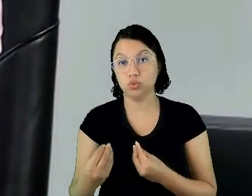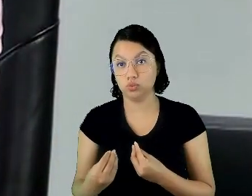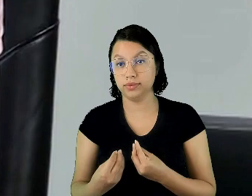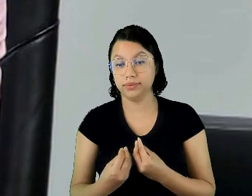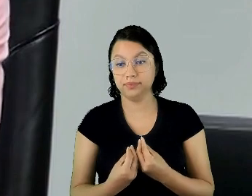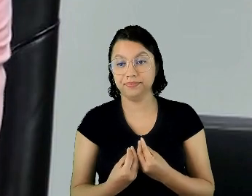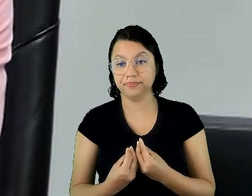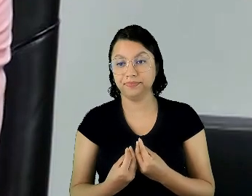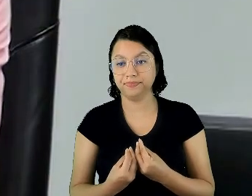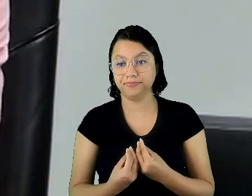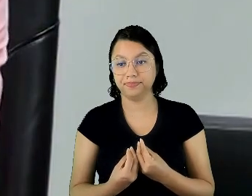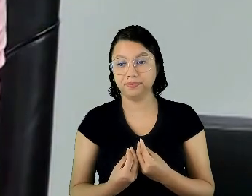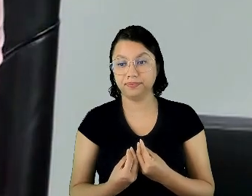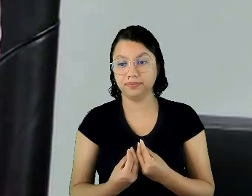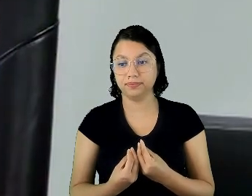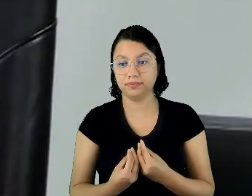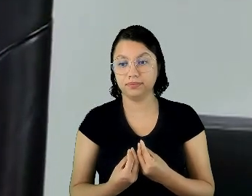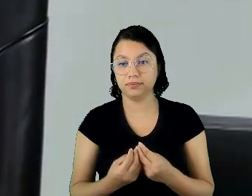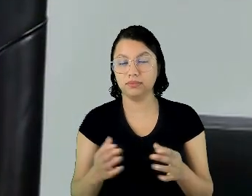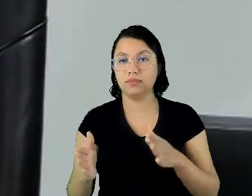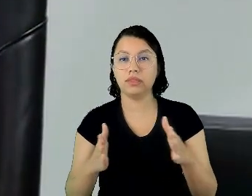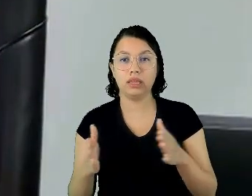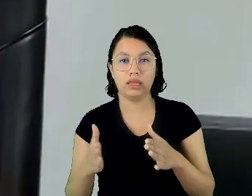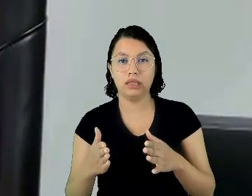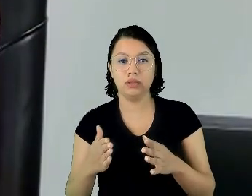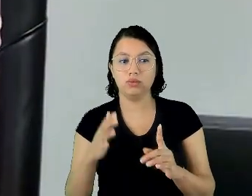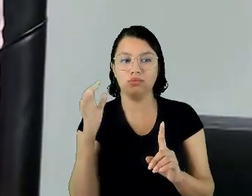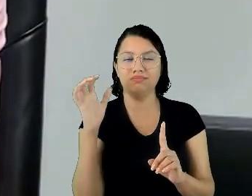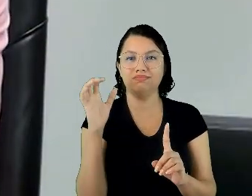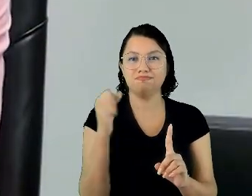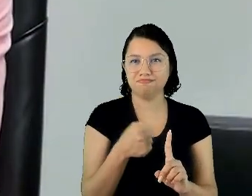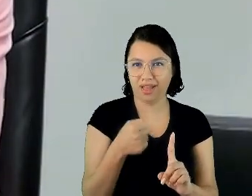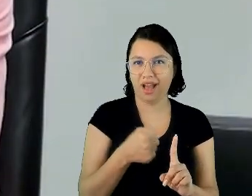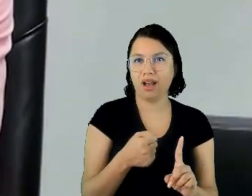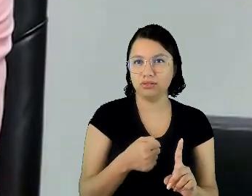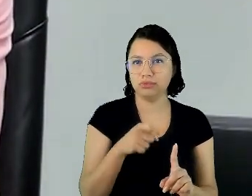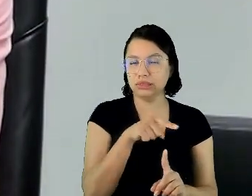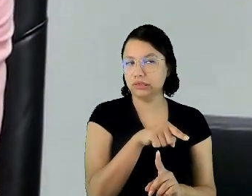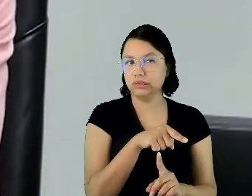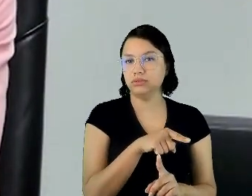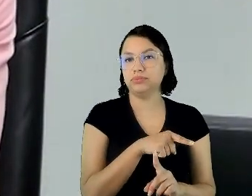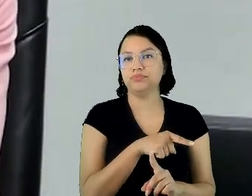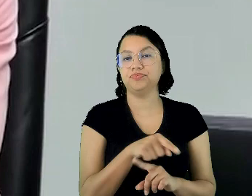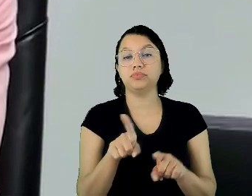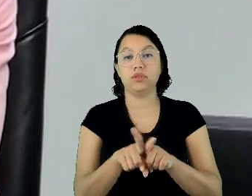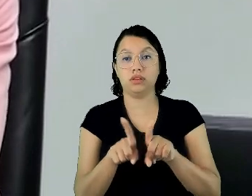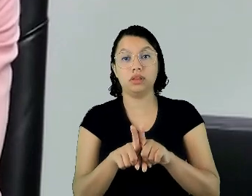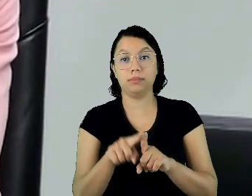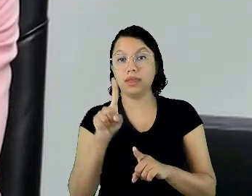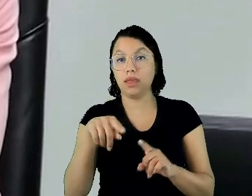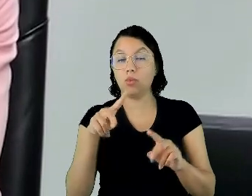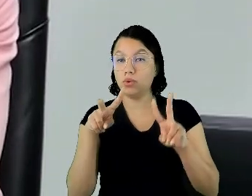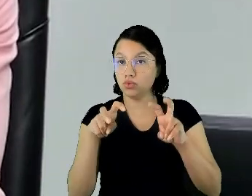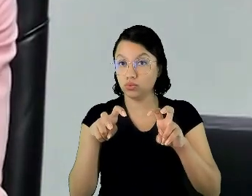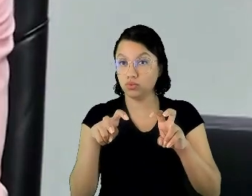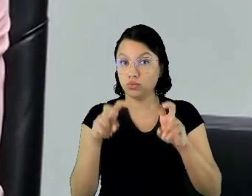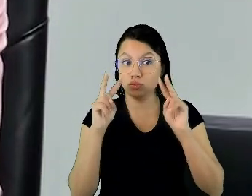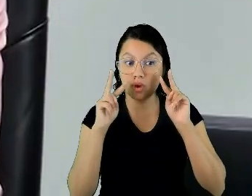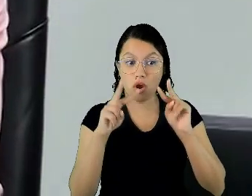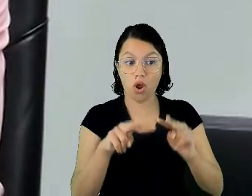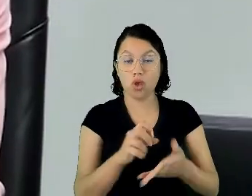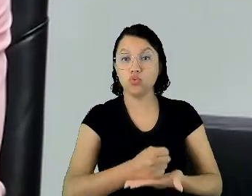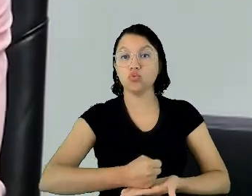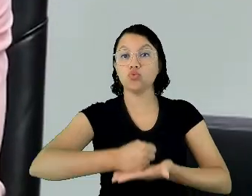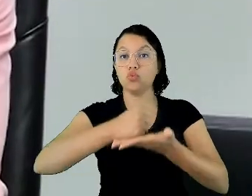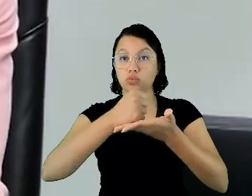entre os impactos ali, e que é uma pauta para olharmos sustentabilidade, a crise climática,